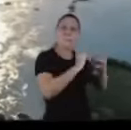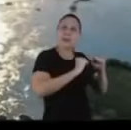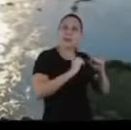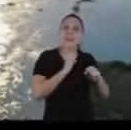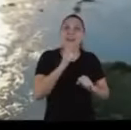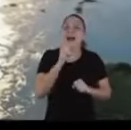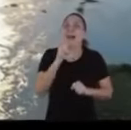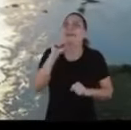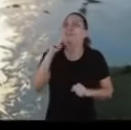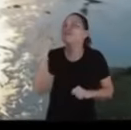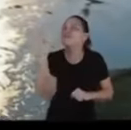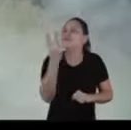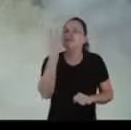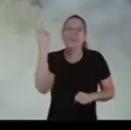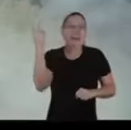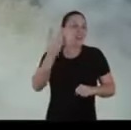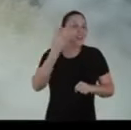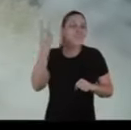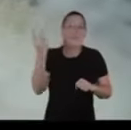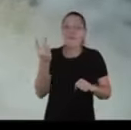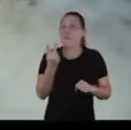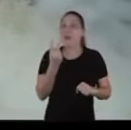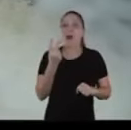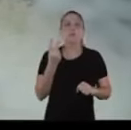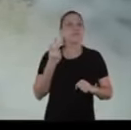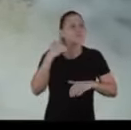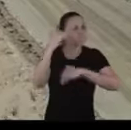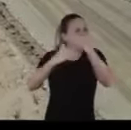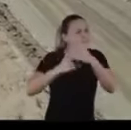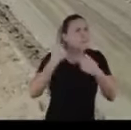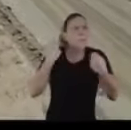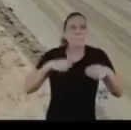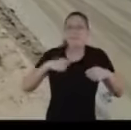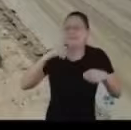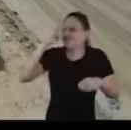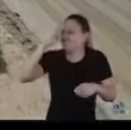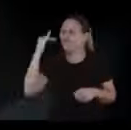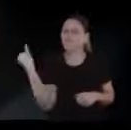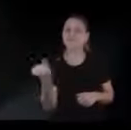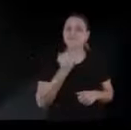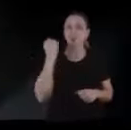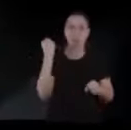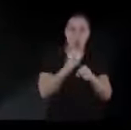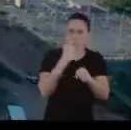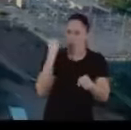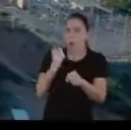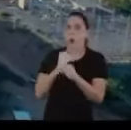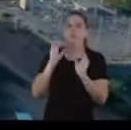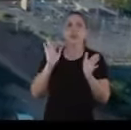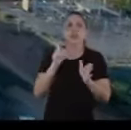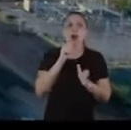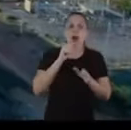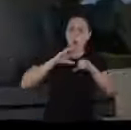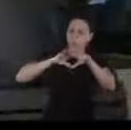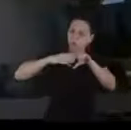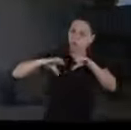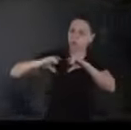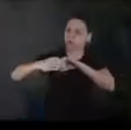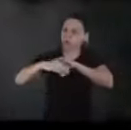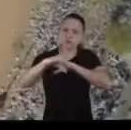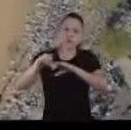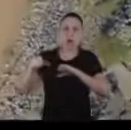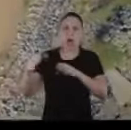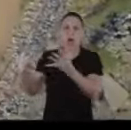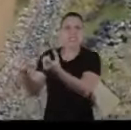A água é a nossa maior riqueza, essencial para o desenvolvimento do país. Com grandes obras, a água já está chegando às regiões